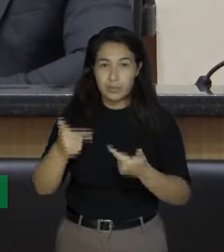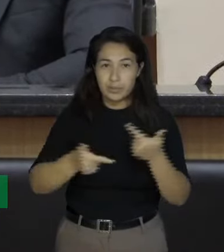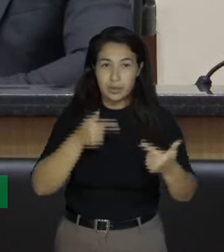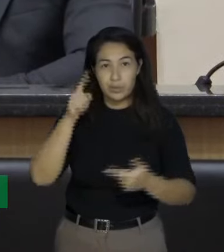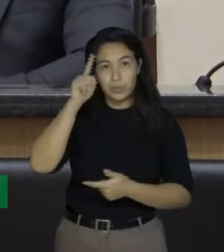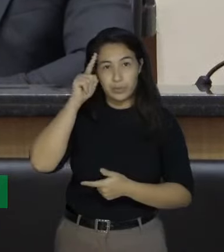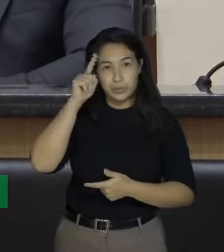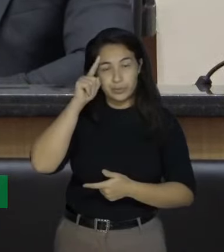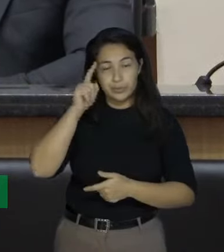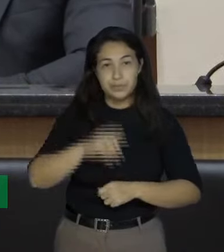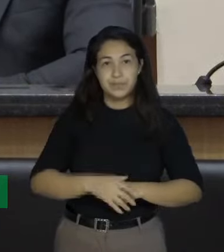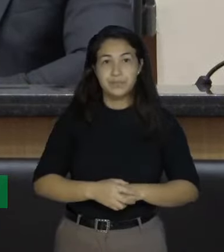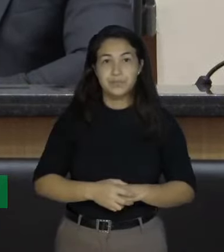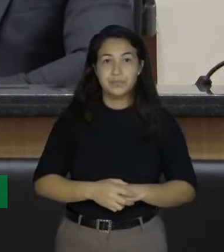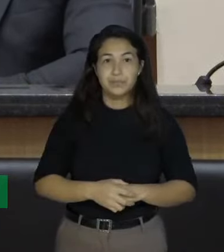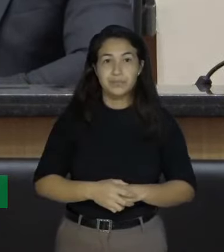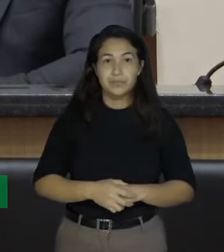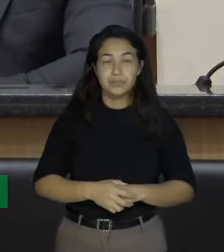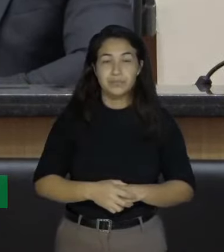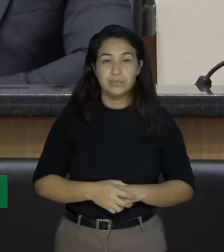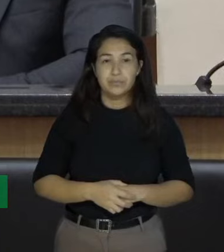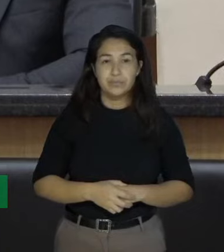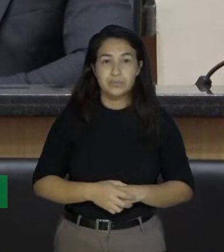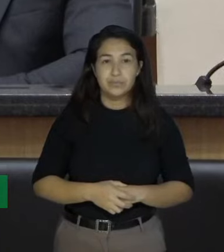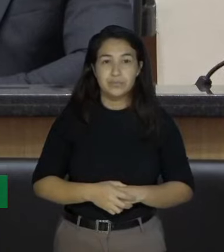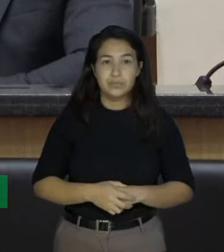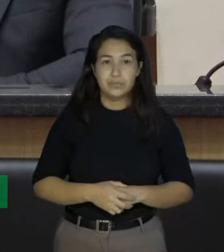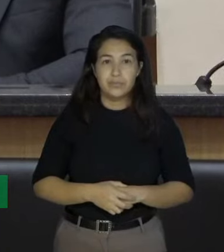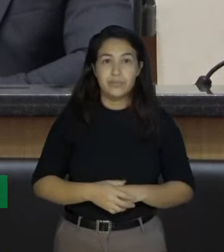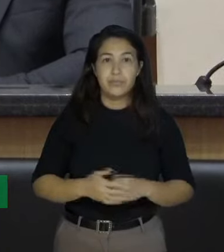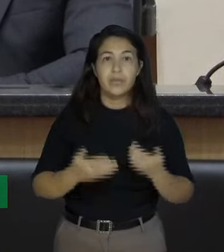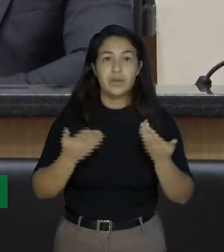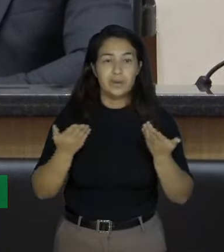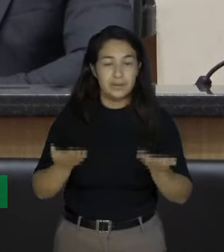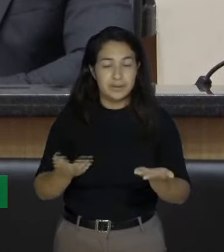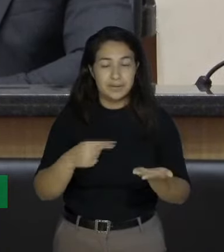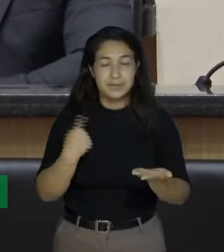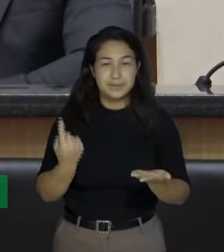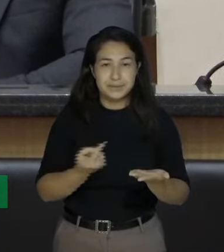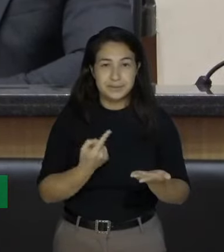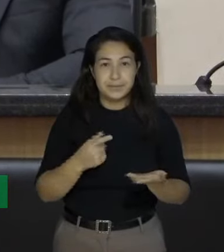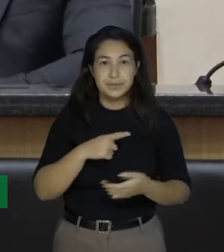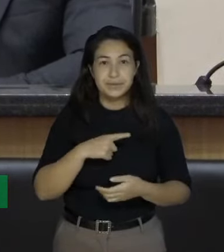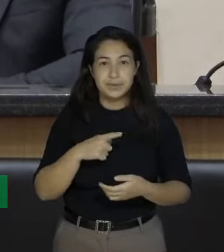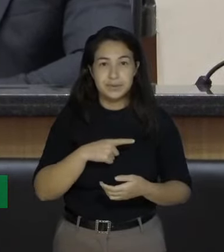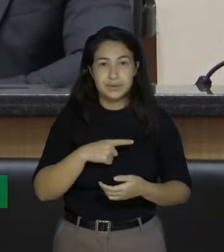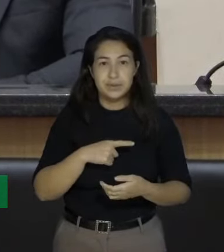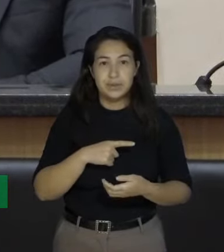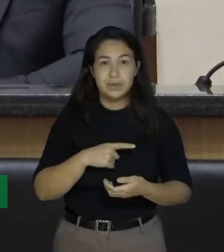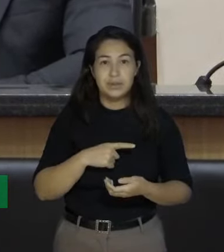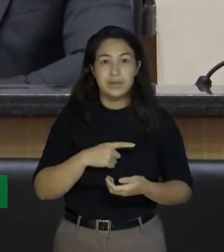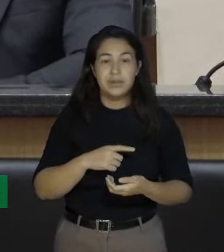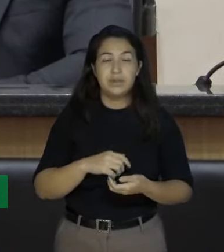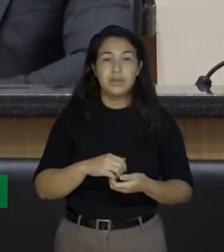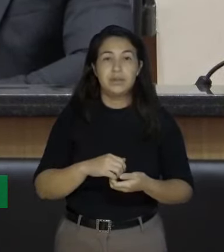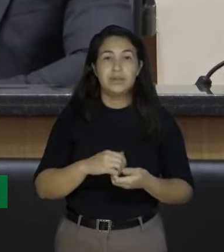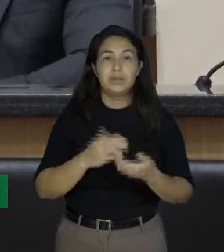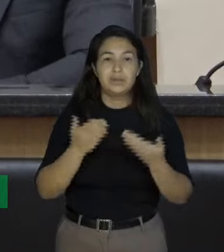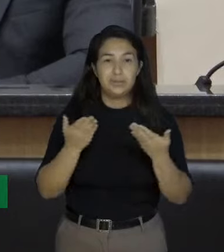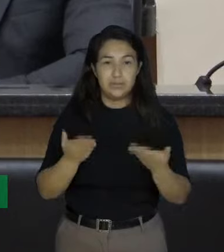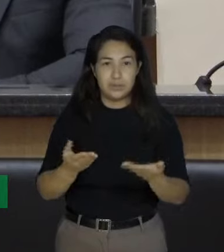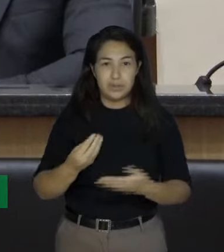o Estado de Santa Catarina pelo Ministério Público que possui então receba desta casa nossas considerações lisonjosas pela passagem do vossa excelência